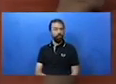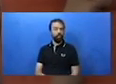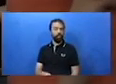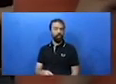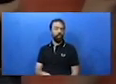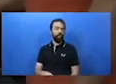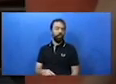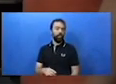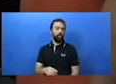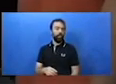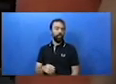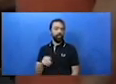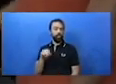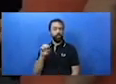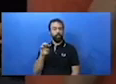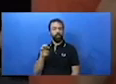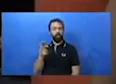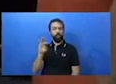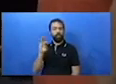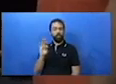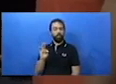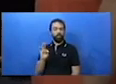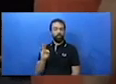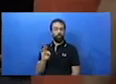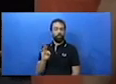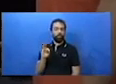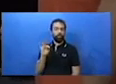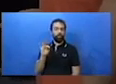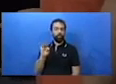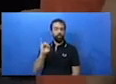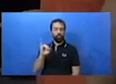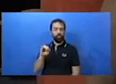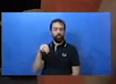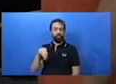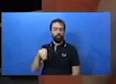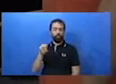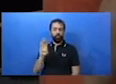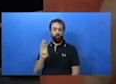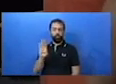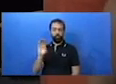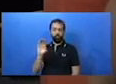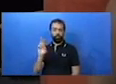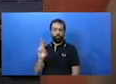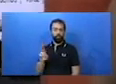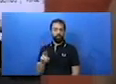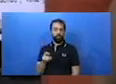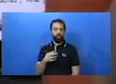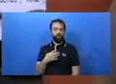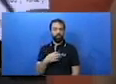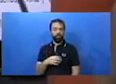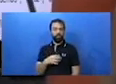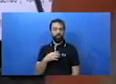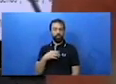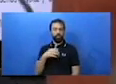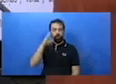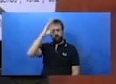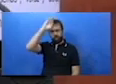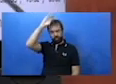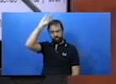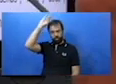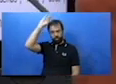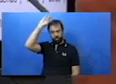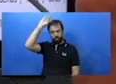de orelhas brancas aqui. O tatu todo mundo conhece, né? Já ouviu falar dele, tá certo? Então,